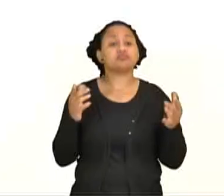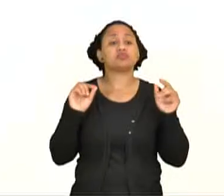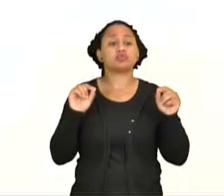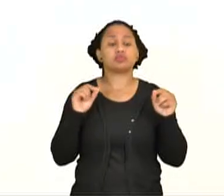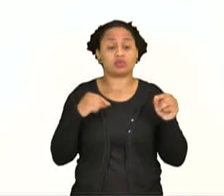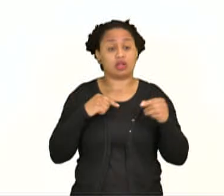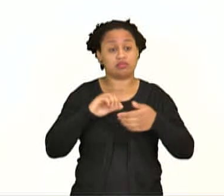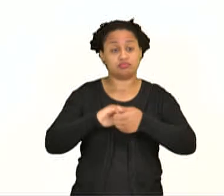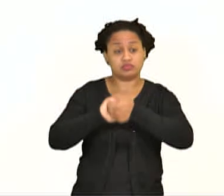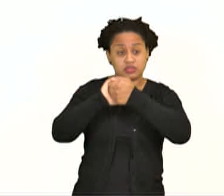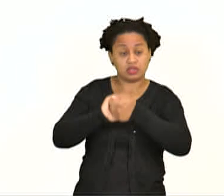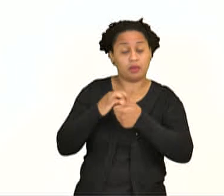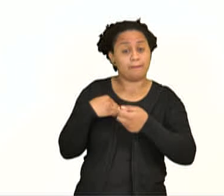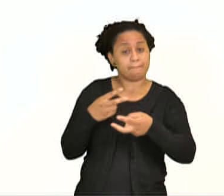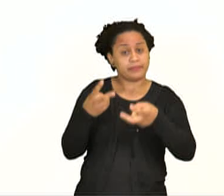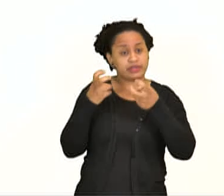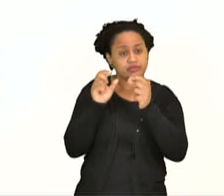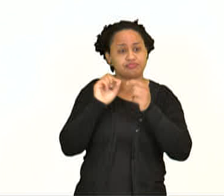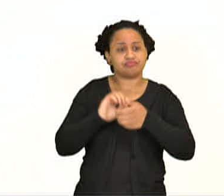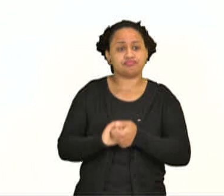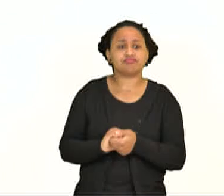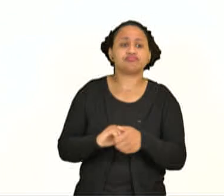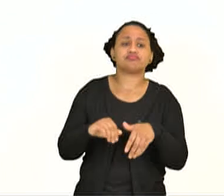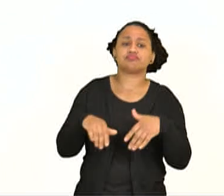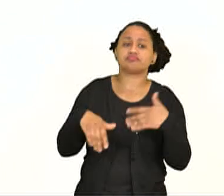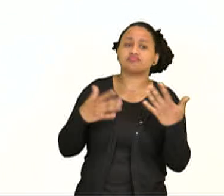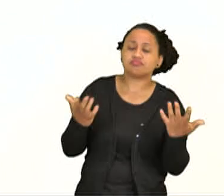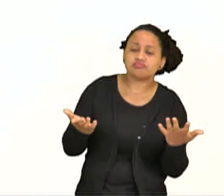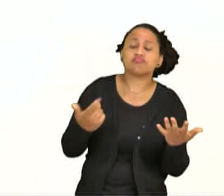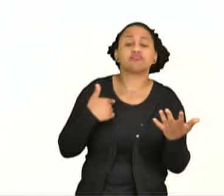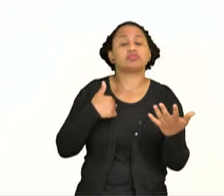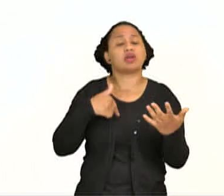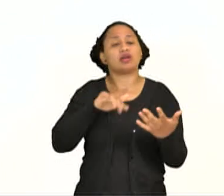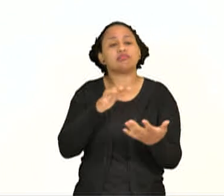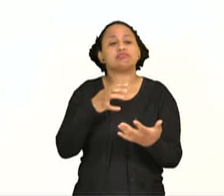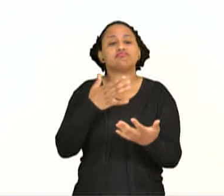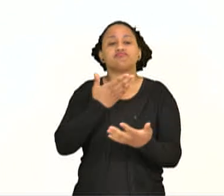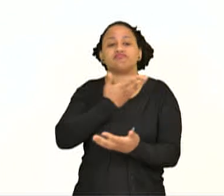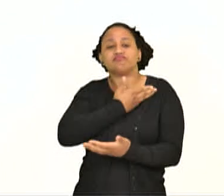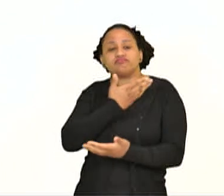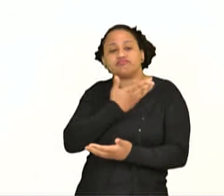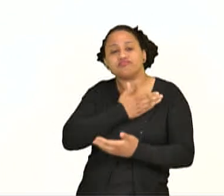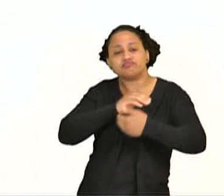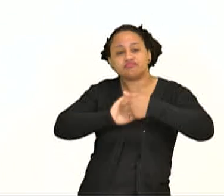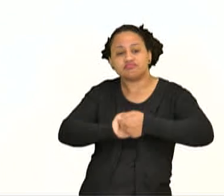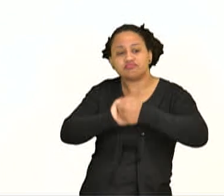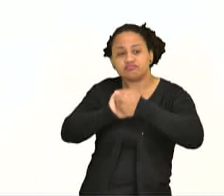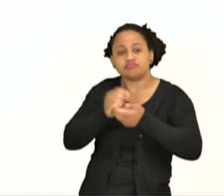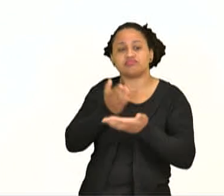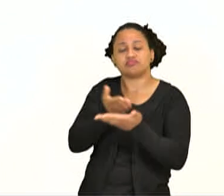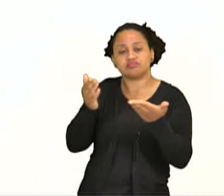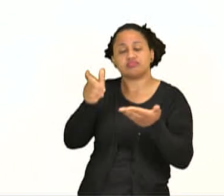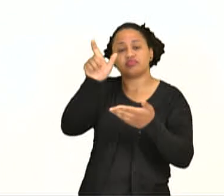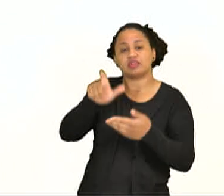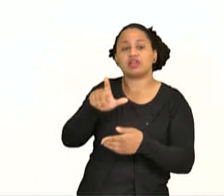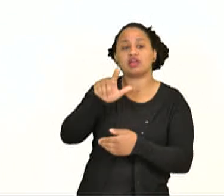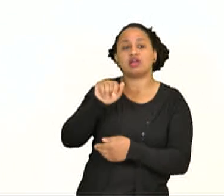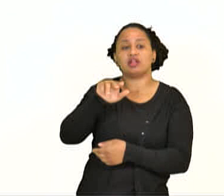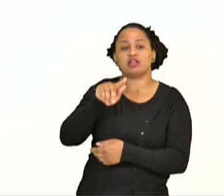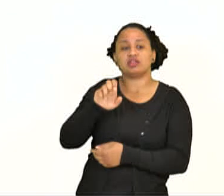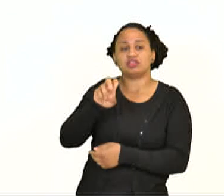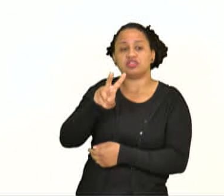Aqui é a saudação. Olha o que ele diz, né? Com os mais amigáveis cumprimentos a você,